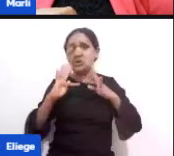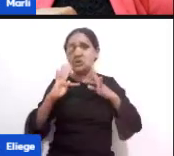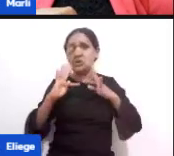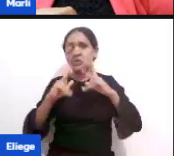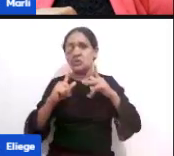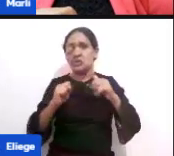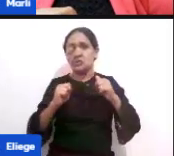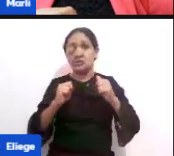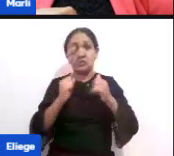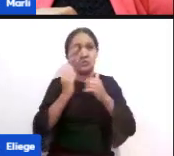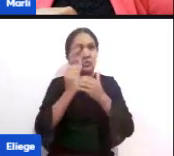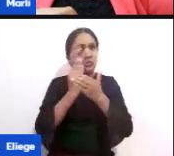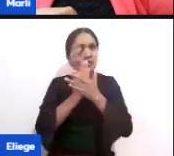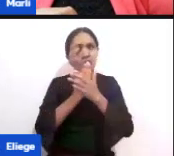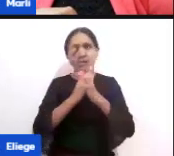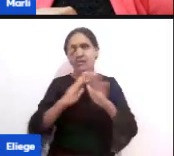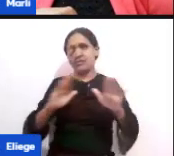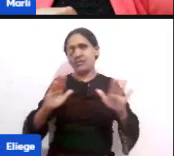passar.